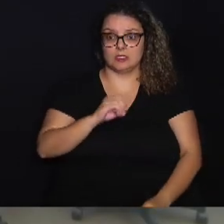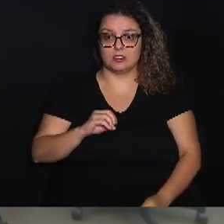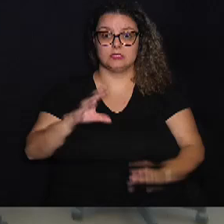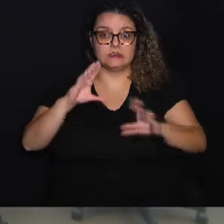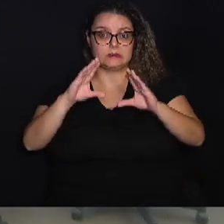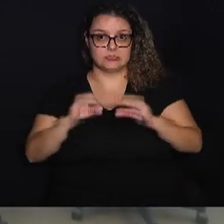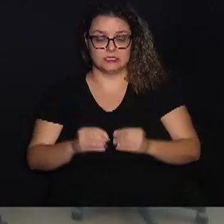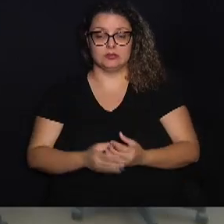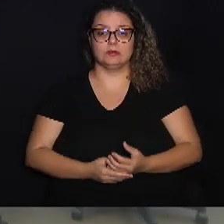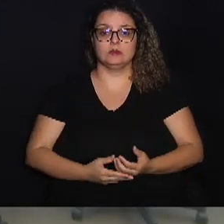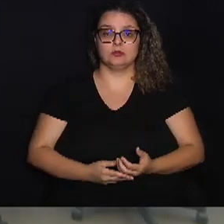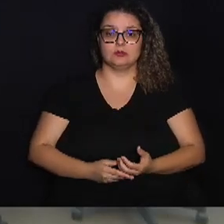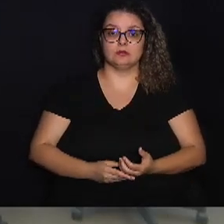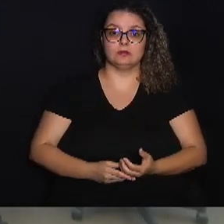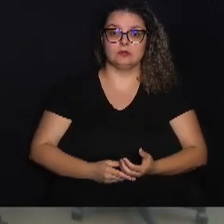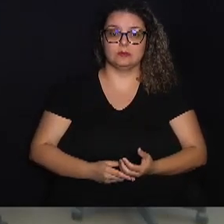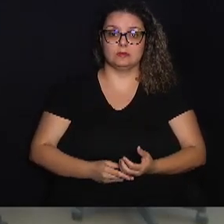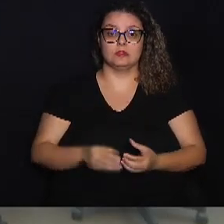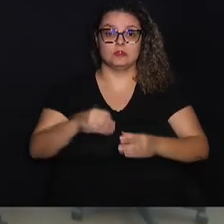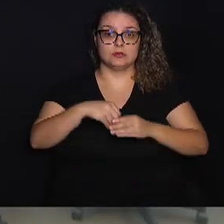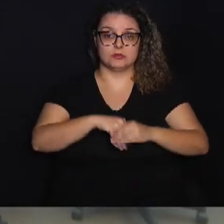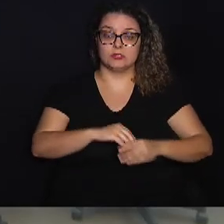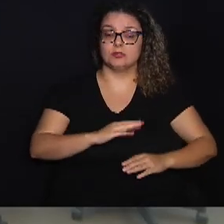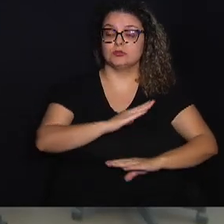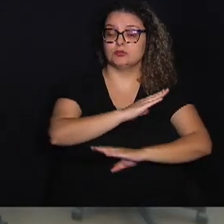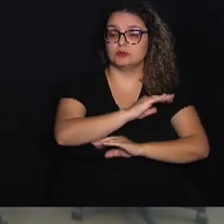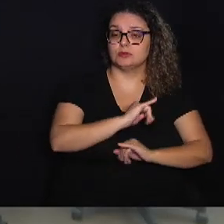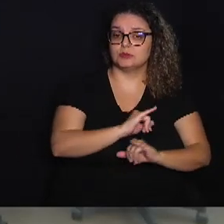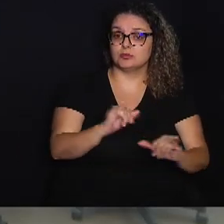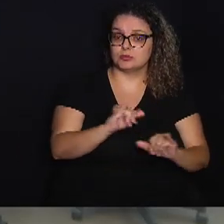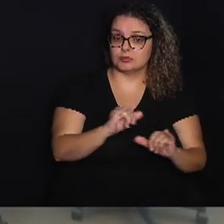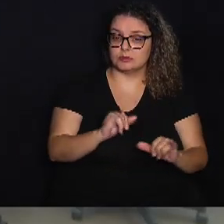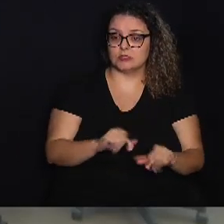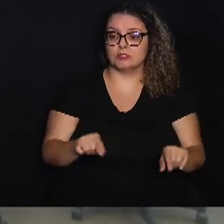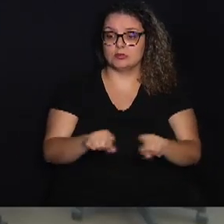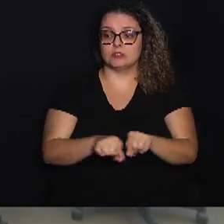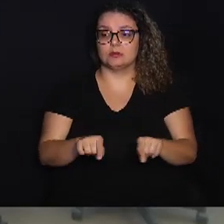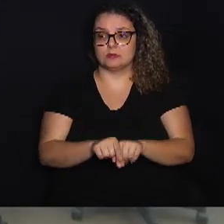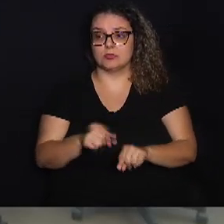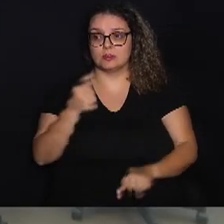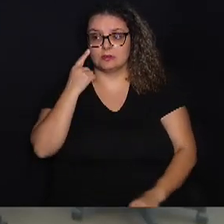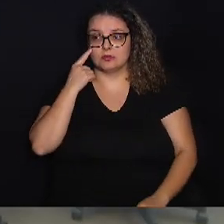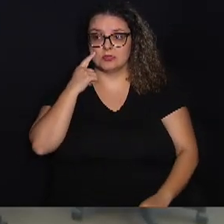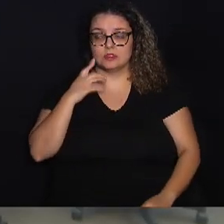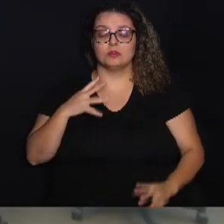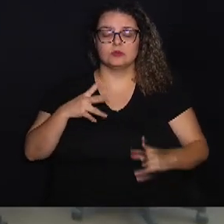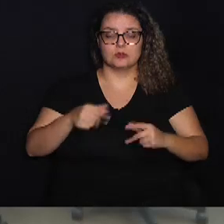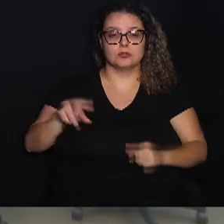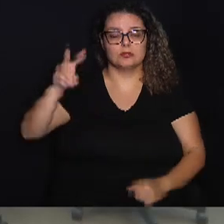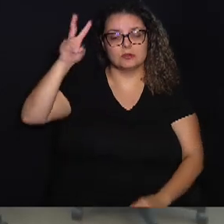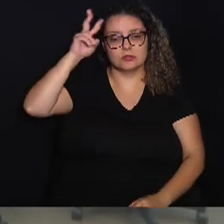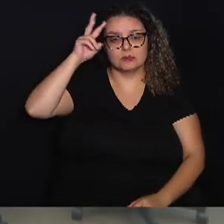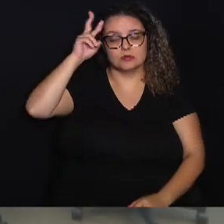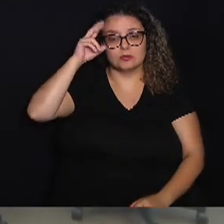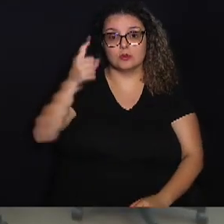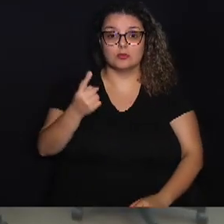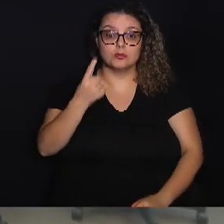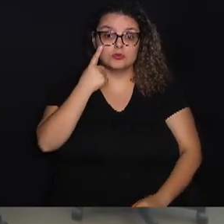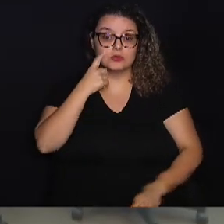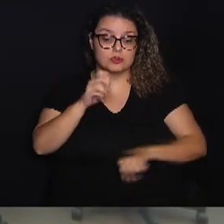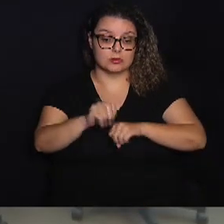noite dentro do jornal Câmara notícia você também confere toda segunda-feira de olho na